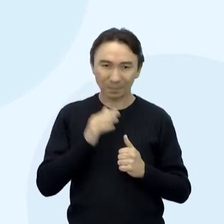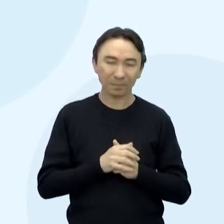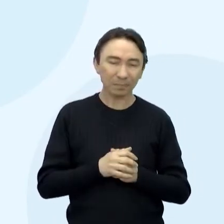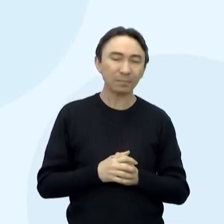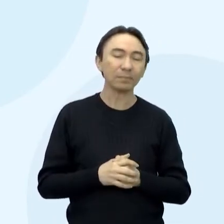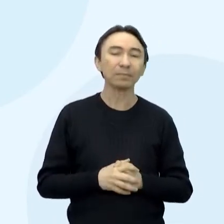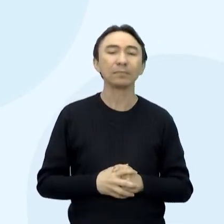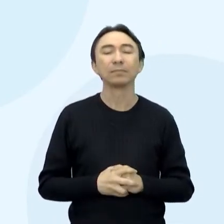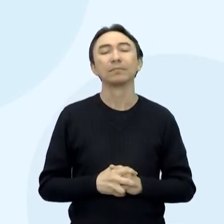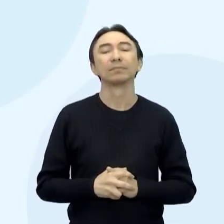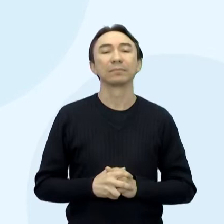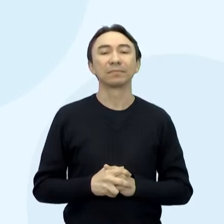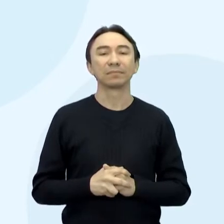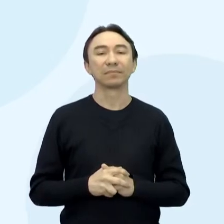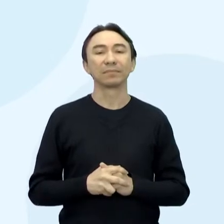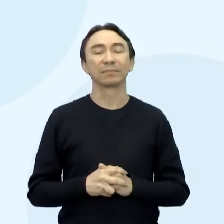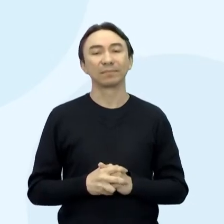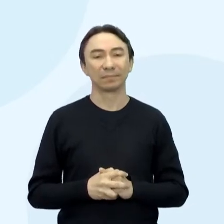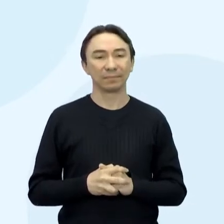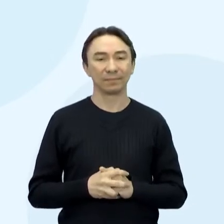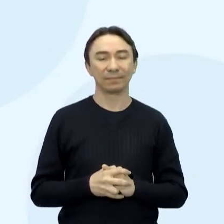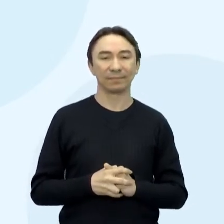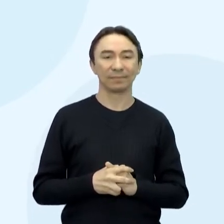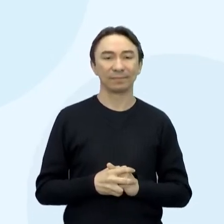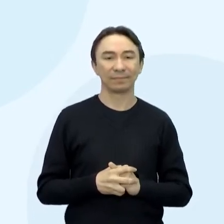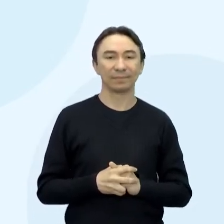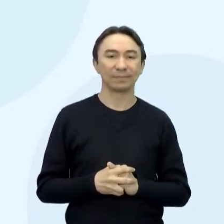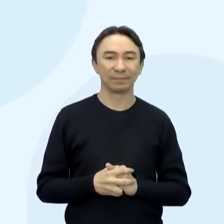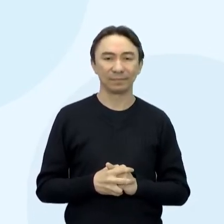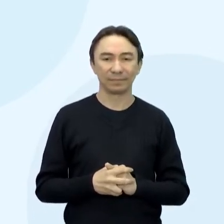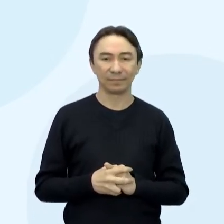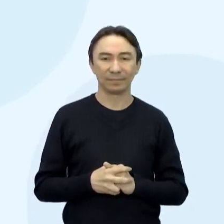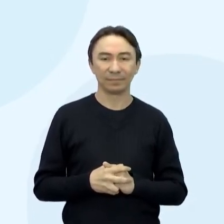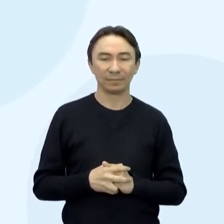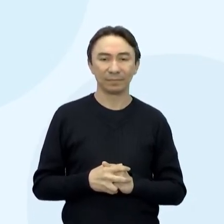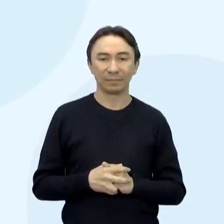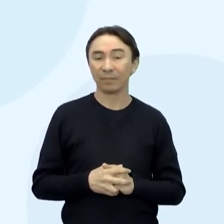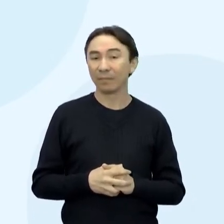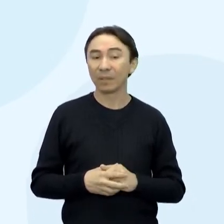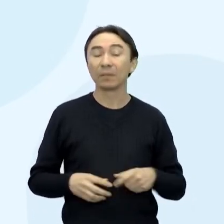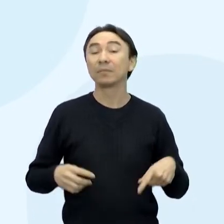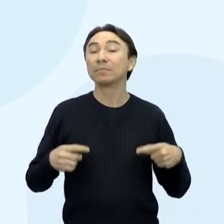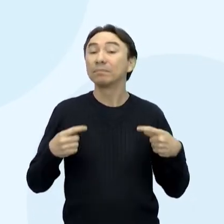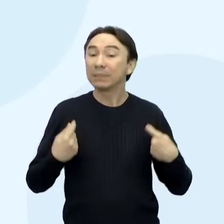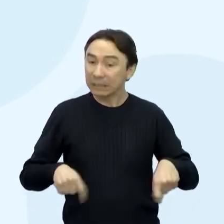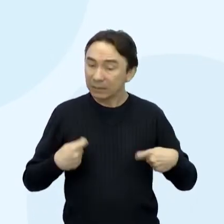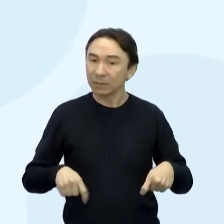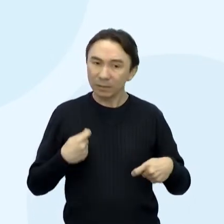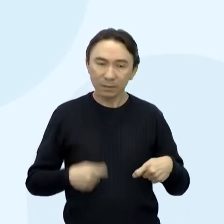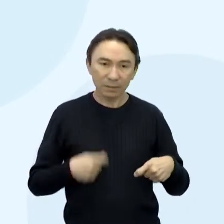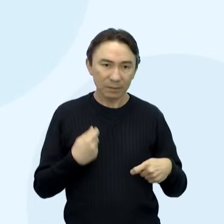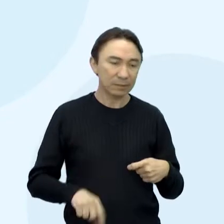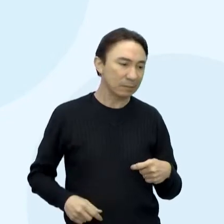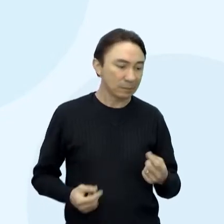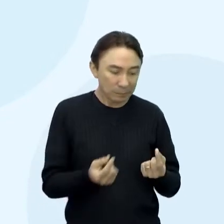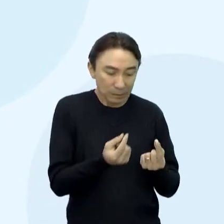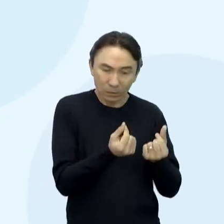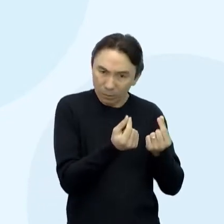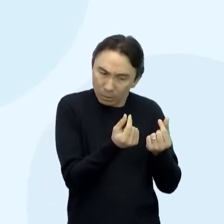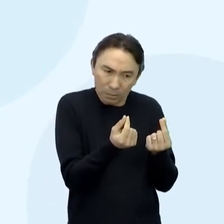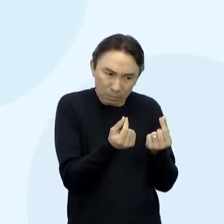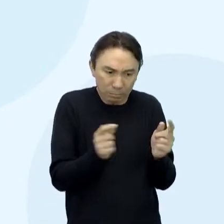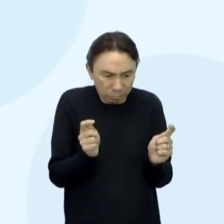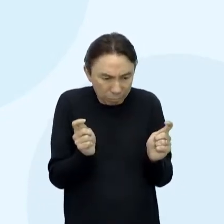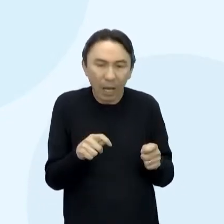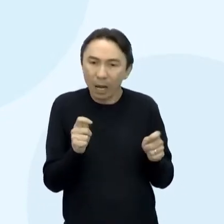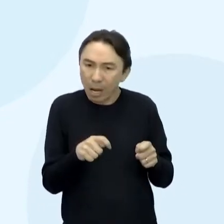Perdão, gente. Deixa eu ver. Foi. Então, eu tenho que ter essa viabilidade financeira.